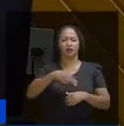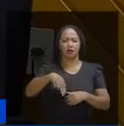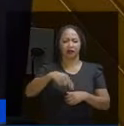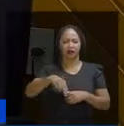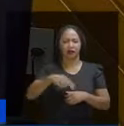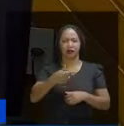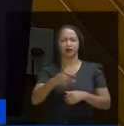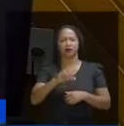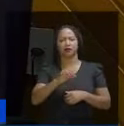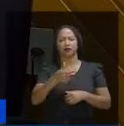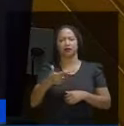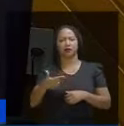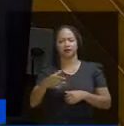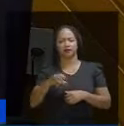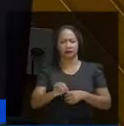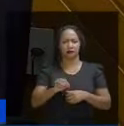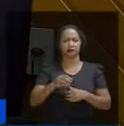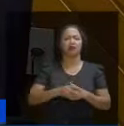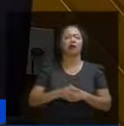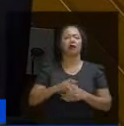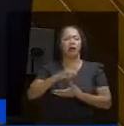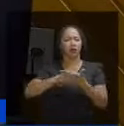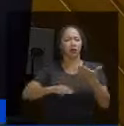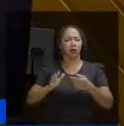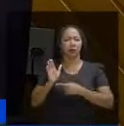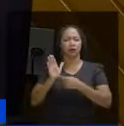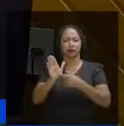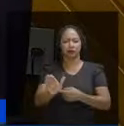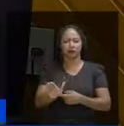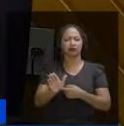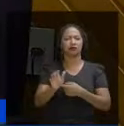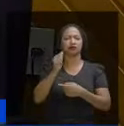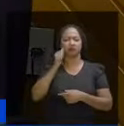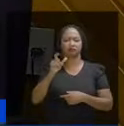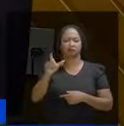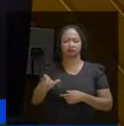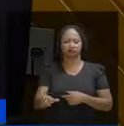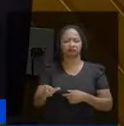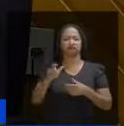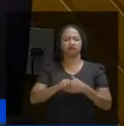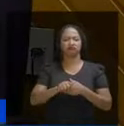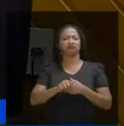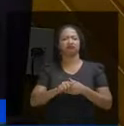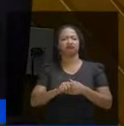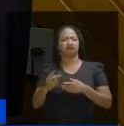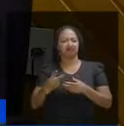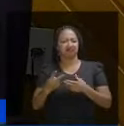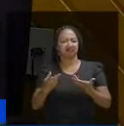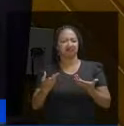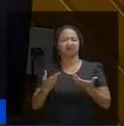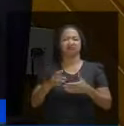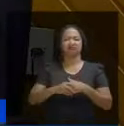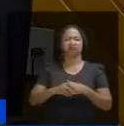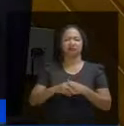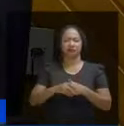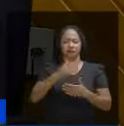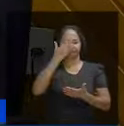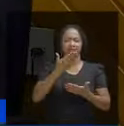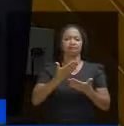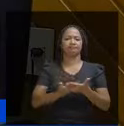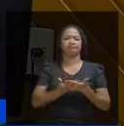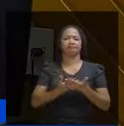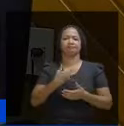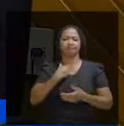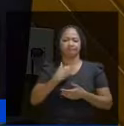6/11/2020. Assim, considerando que os documentos apresentados pela recorrente são unilaterais e destituídos de fé pública, não podendo